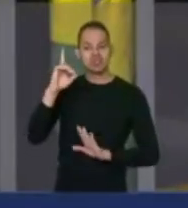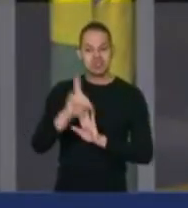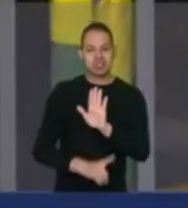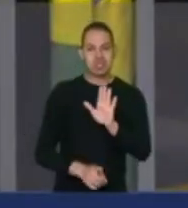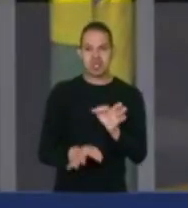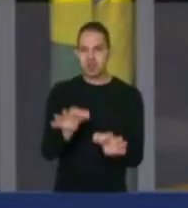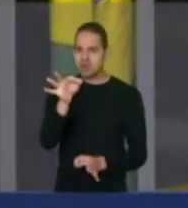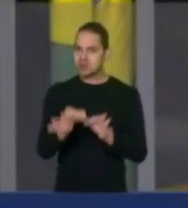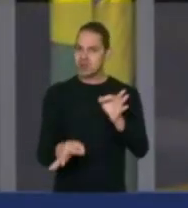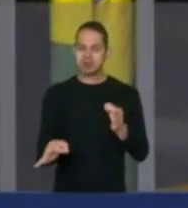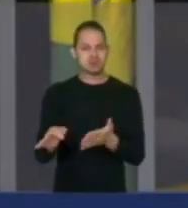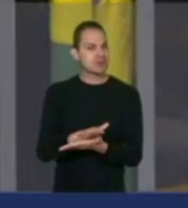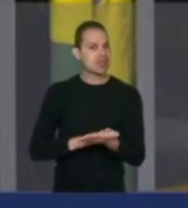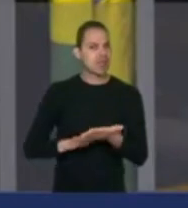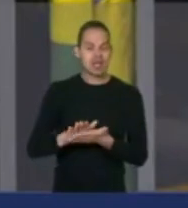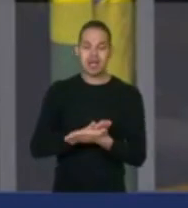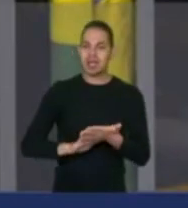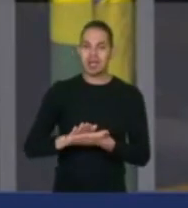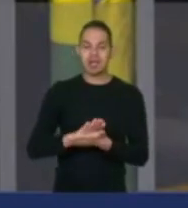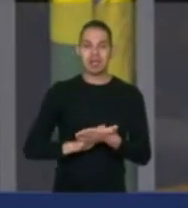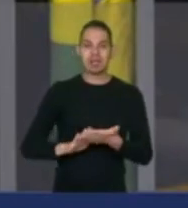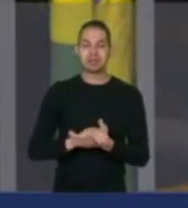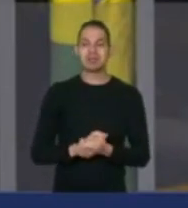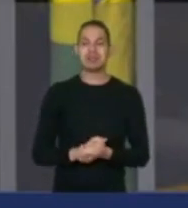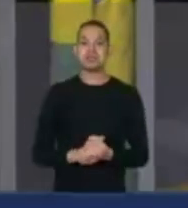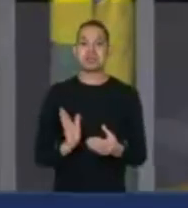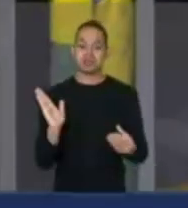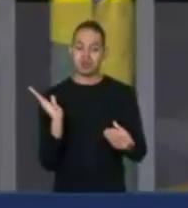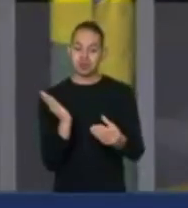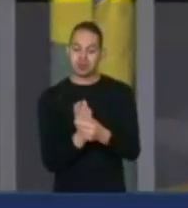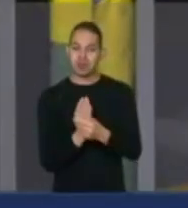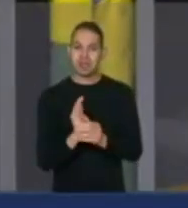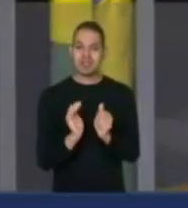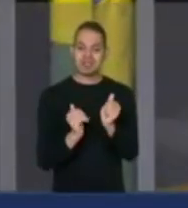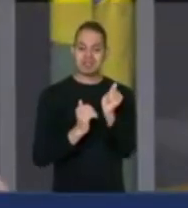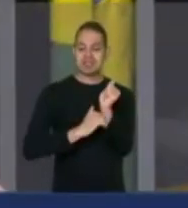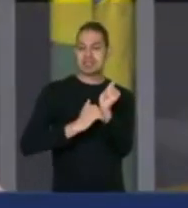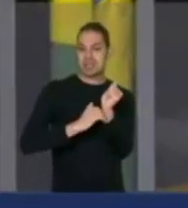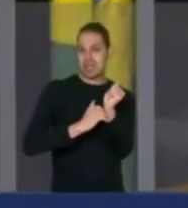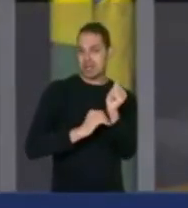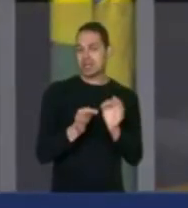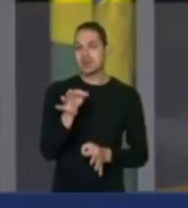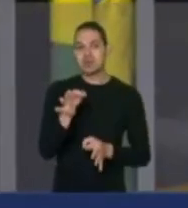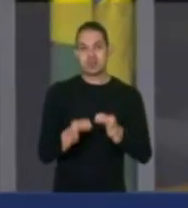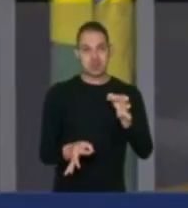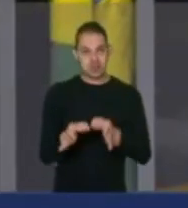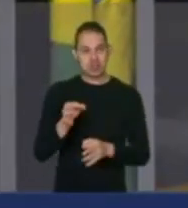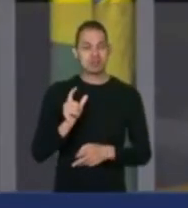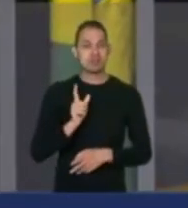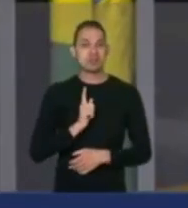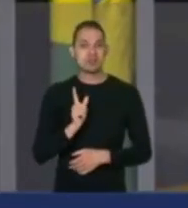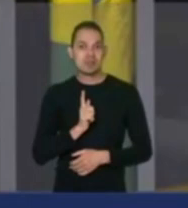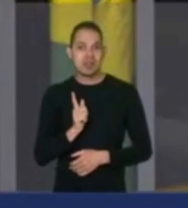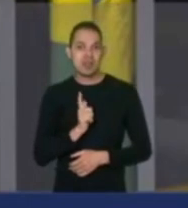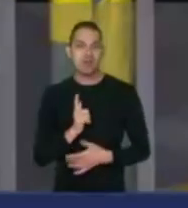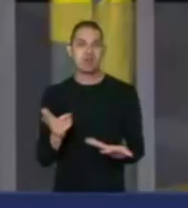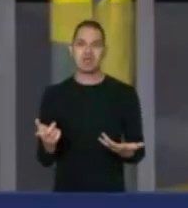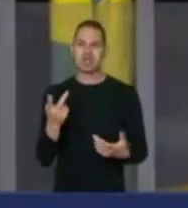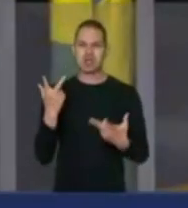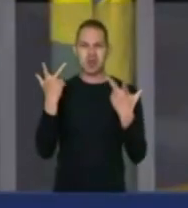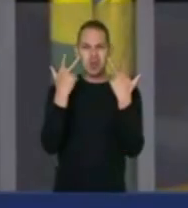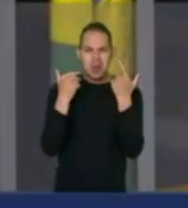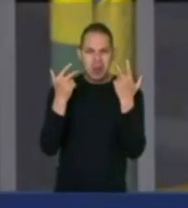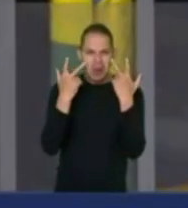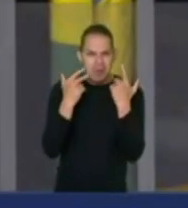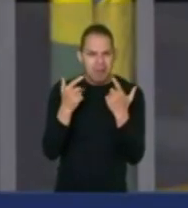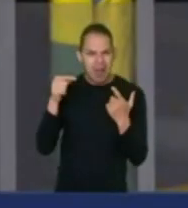julgamento. Não. Aliás, um inquérito sob segredo de justiça. Isso não é normal